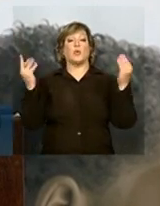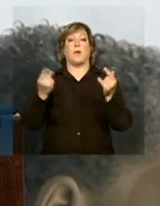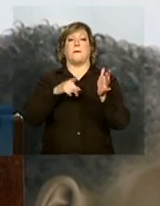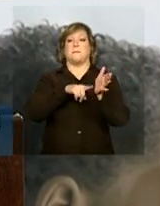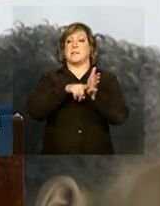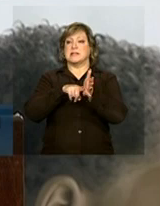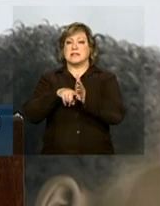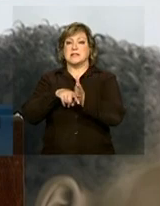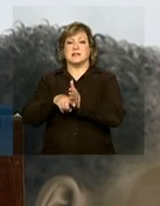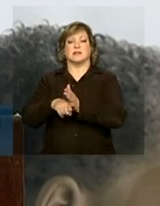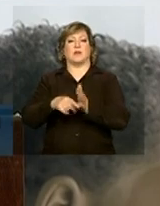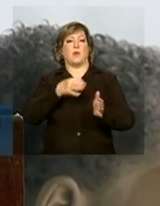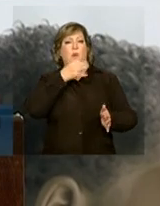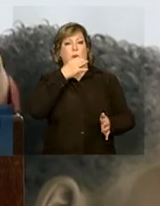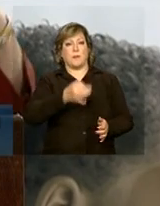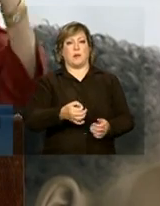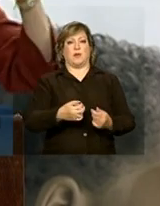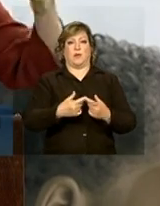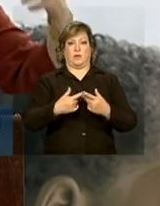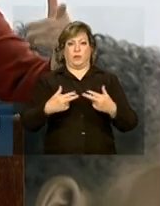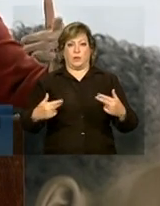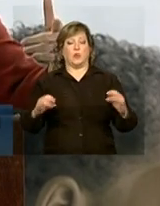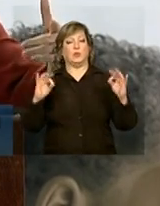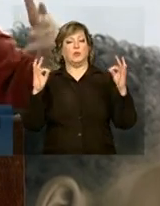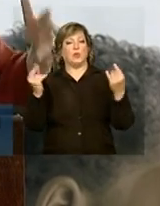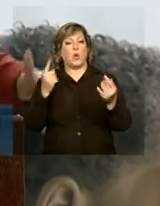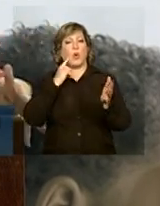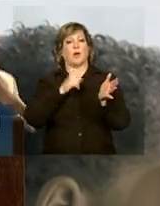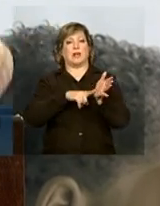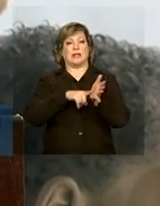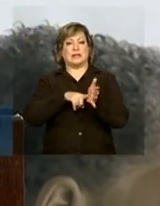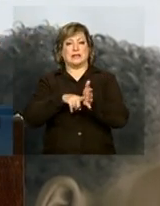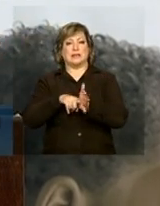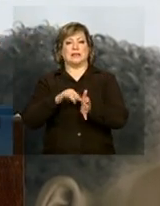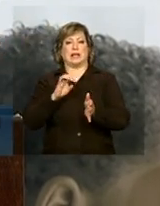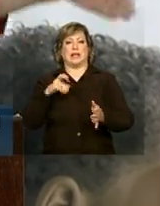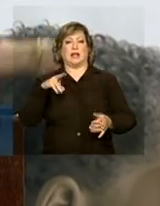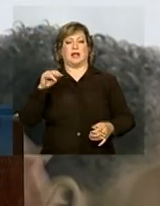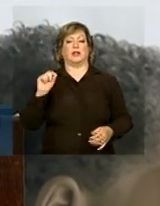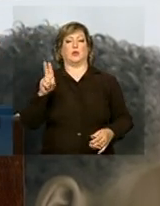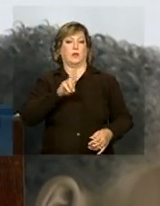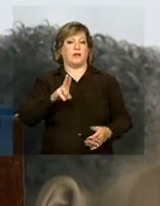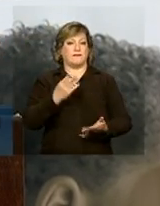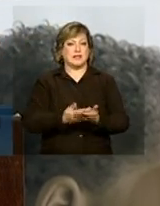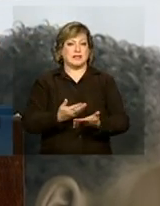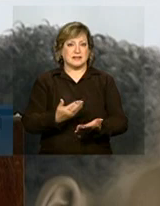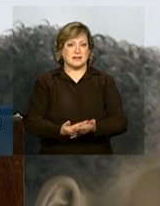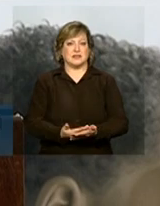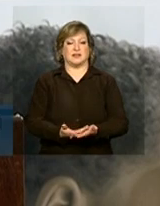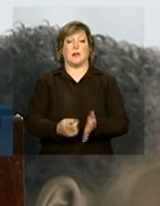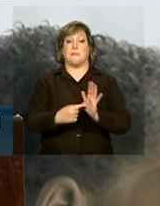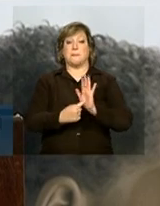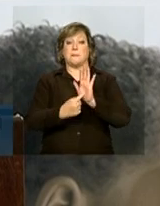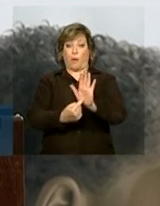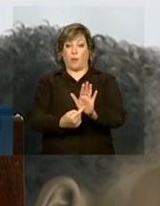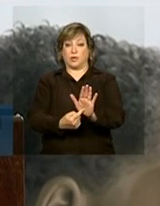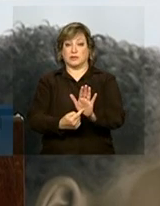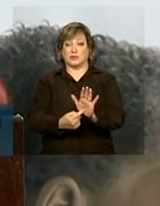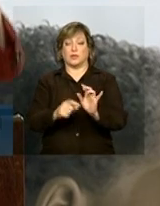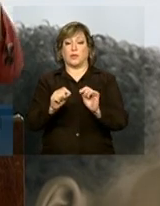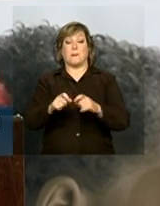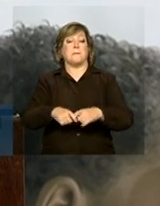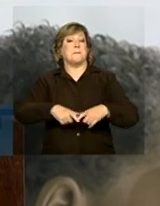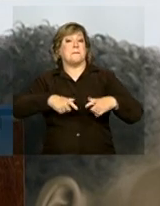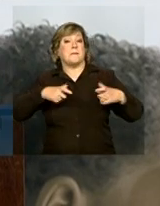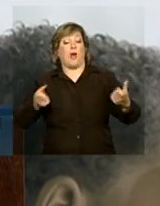pesquisas de opinião, todas as análises técnicas das universidades mostram que o